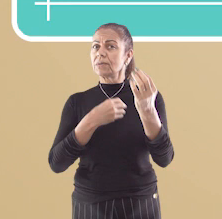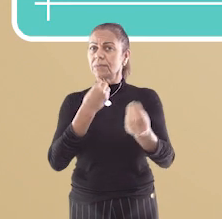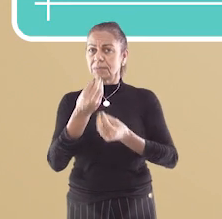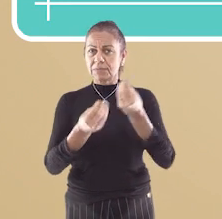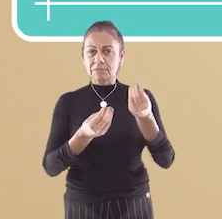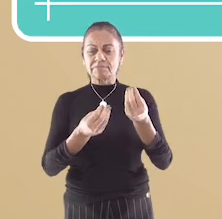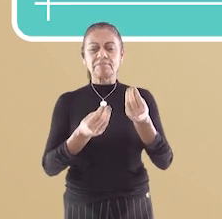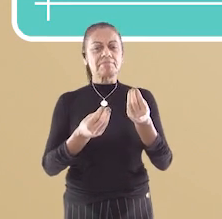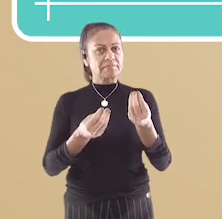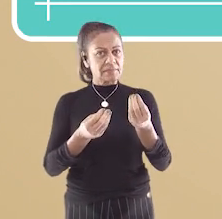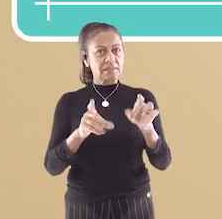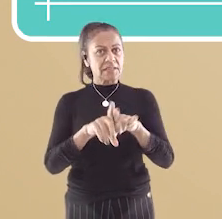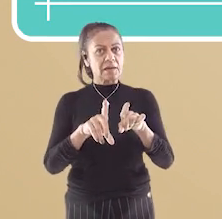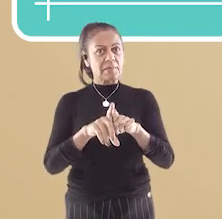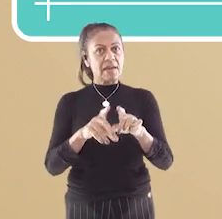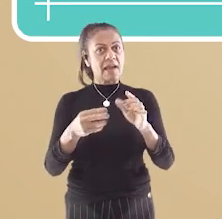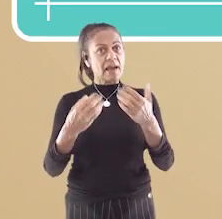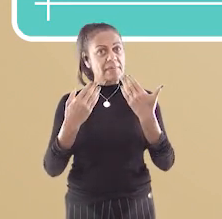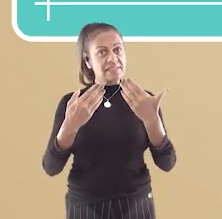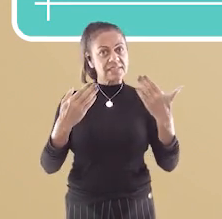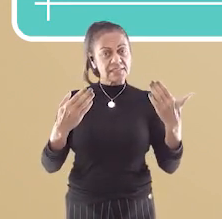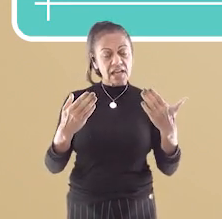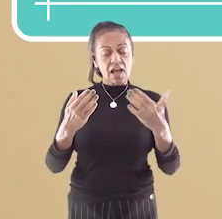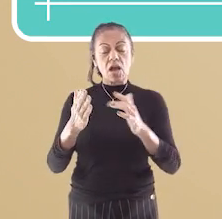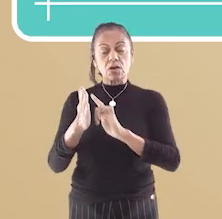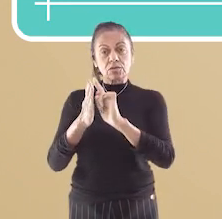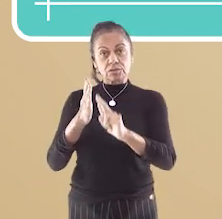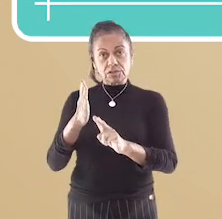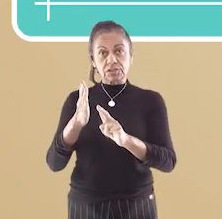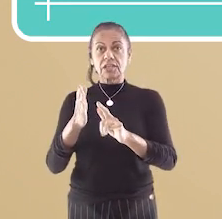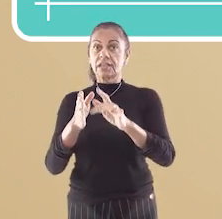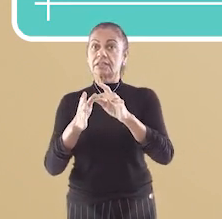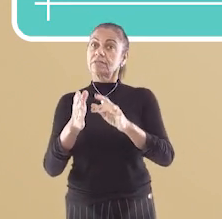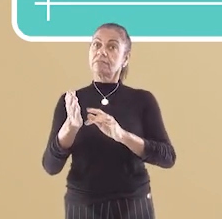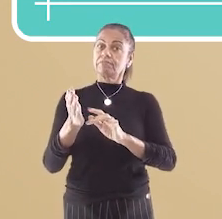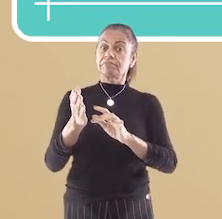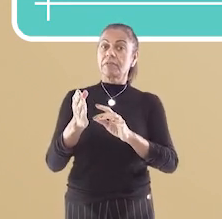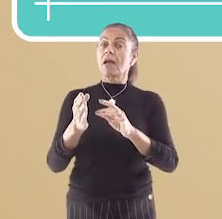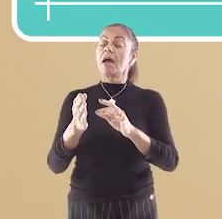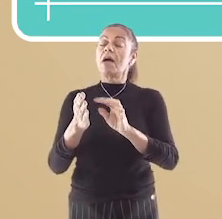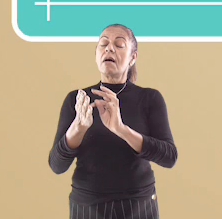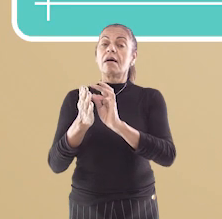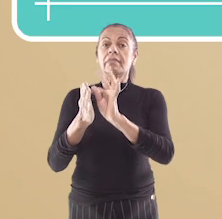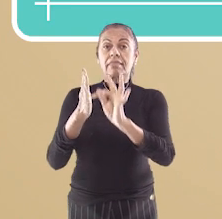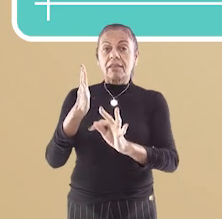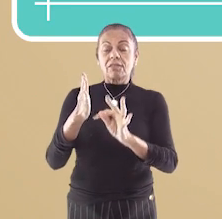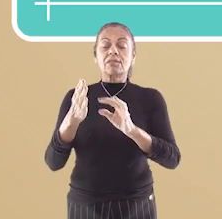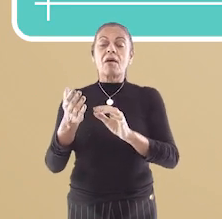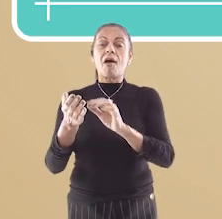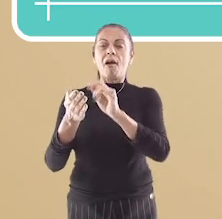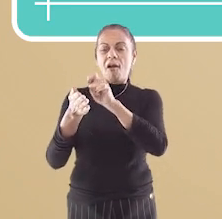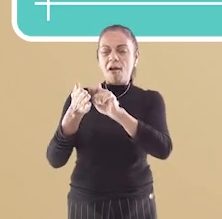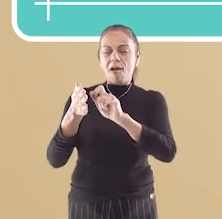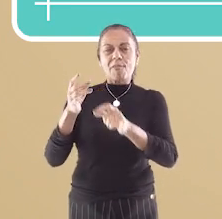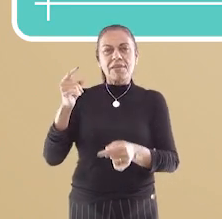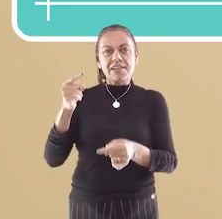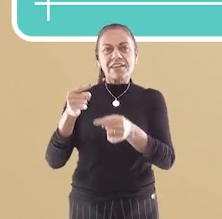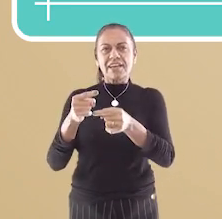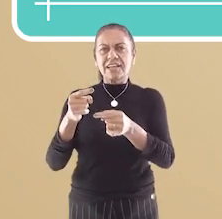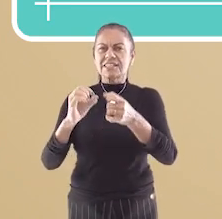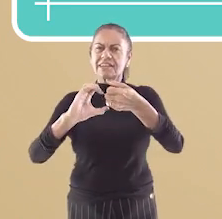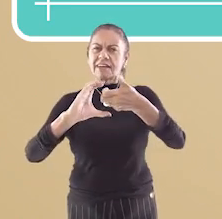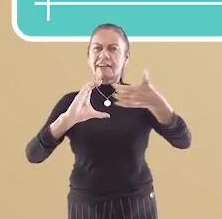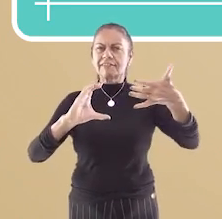funções. Já os objetivos específicos são apresentar o gênero textual bilhete e a sua função, destacando